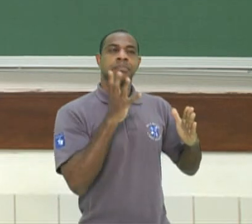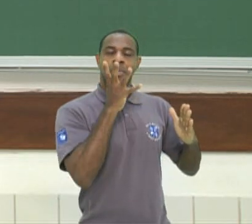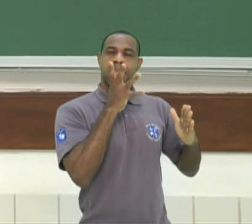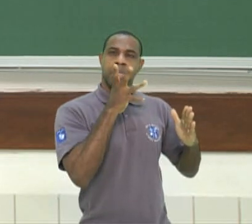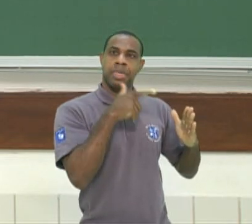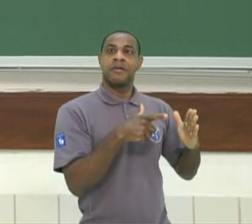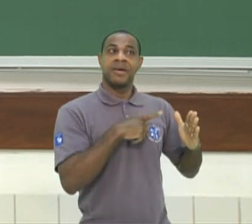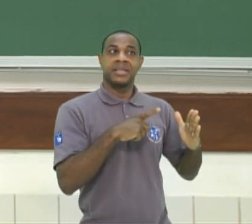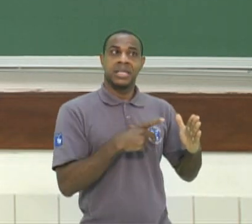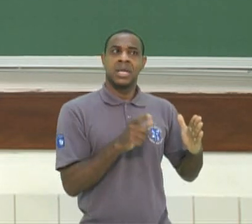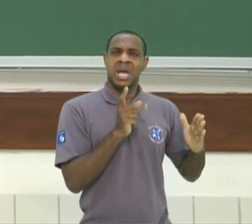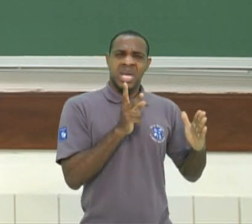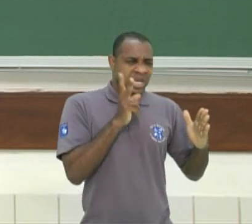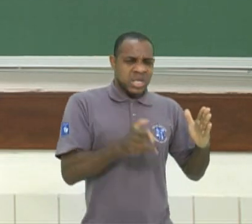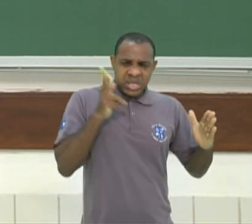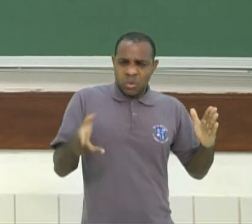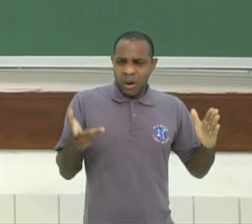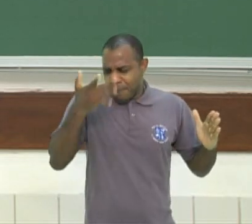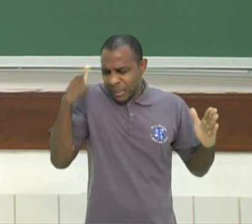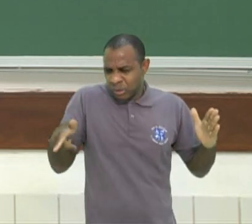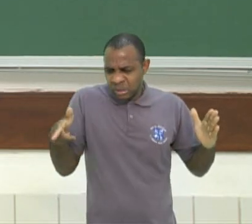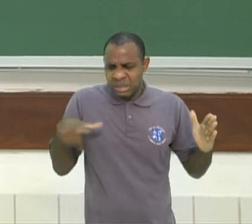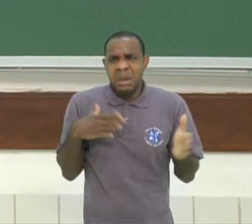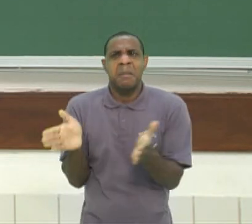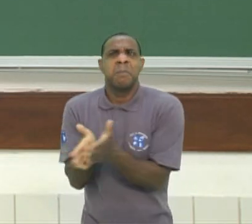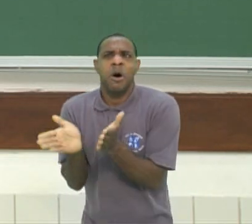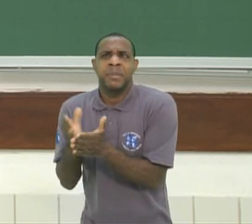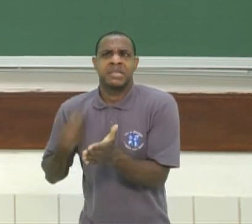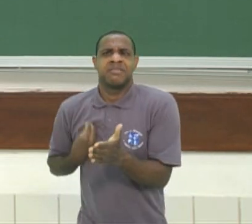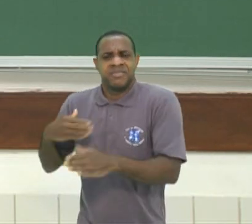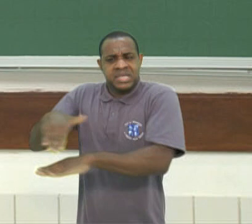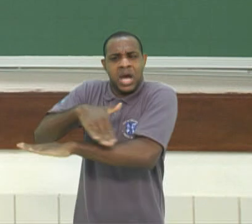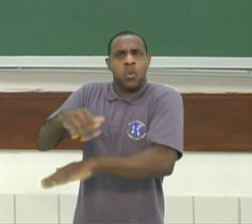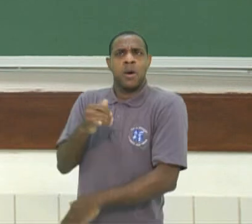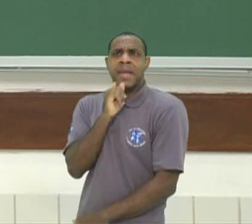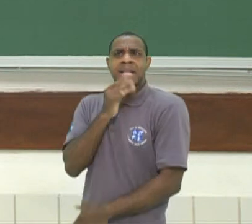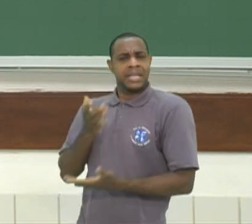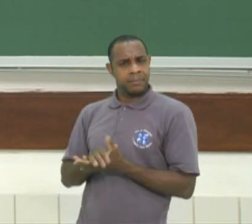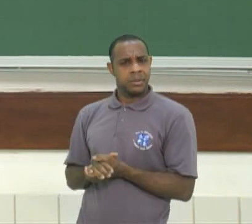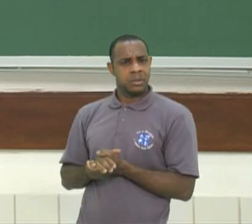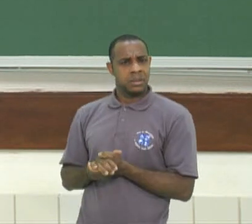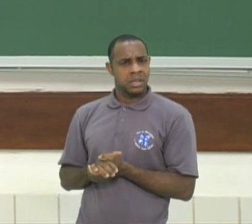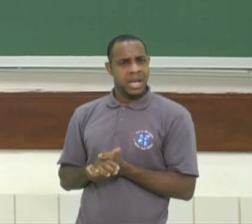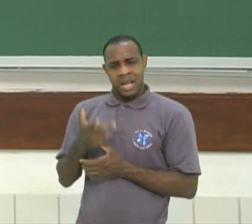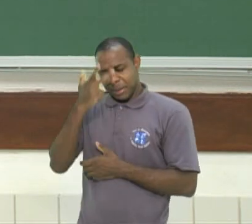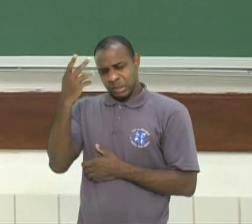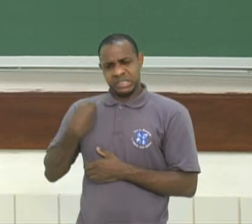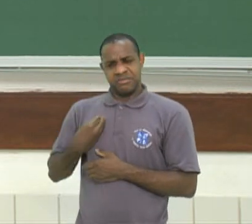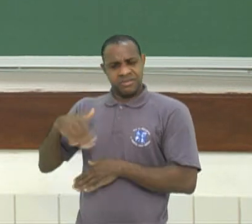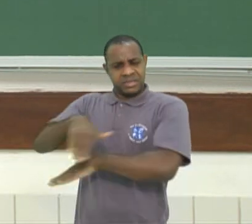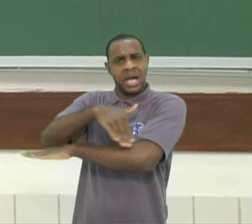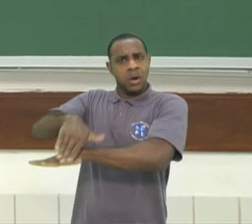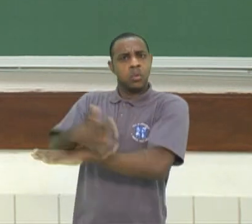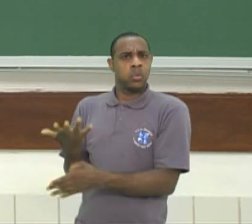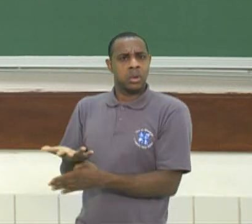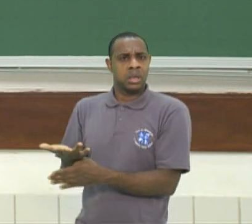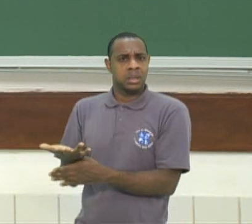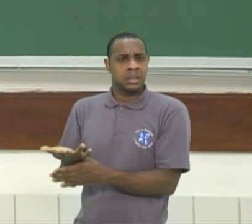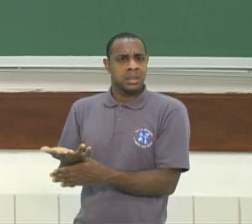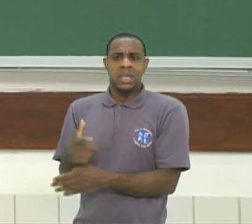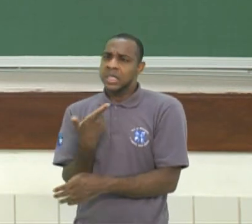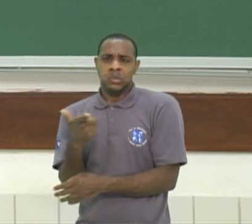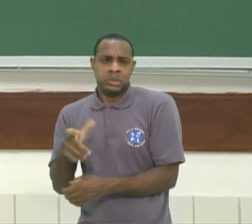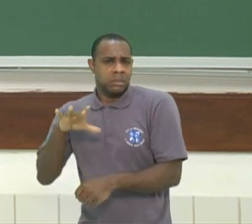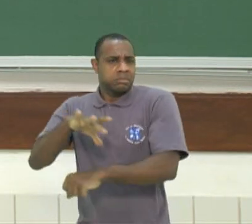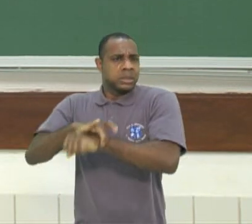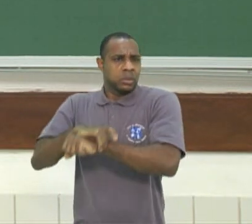mesmas condições do que aquela pessoa que vive na rua, por exemplo? A população de rua está muito mais vulnerável